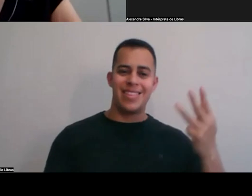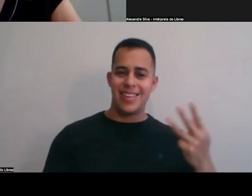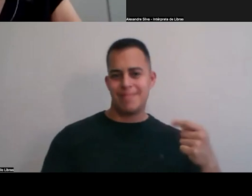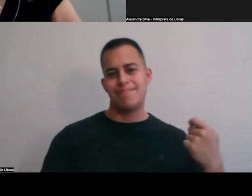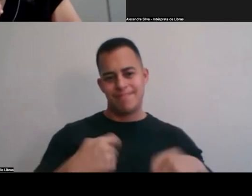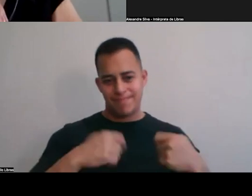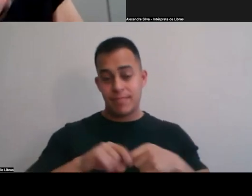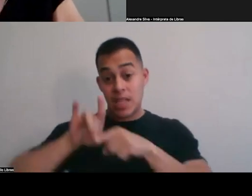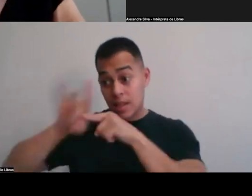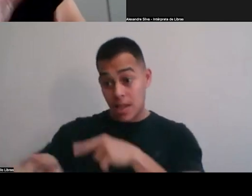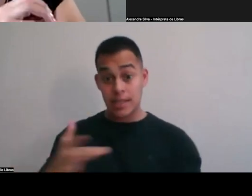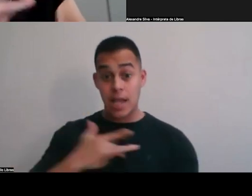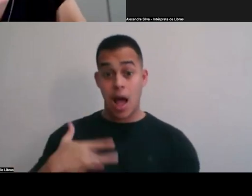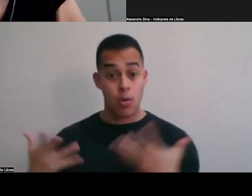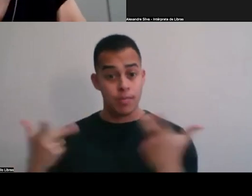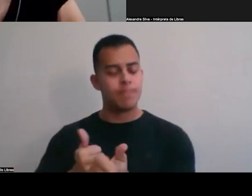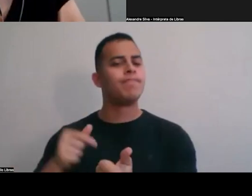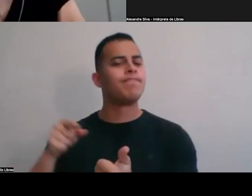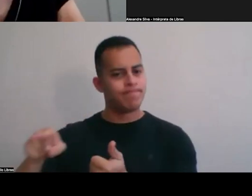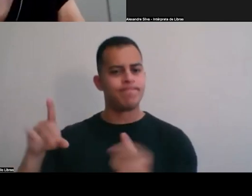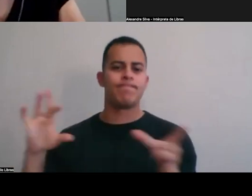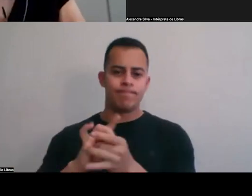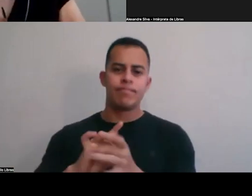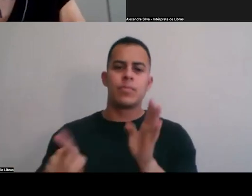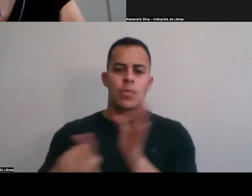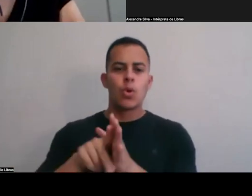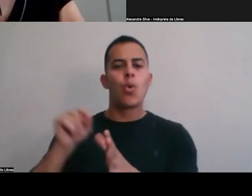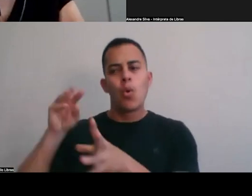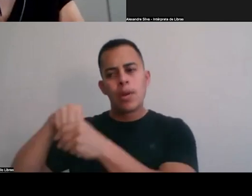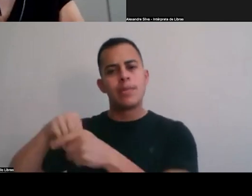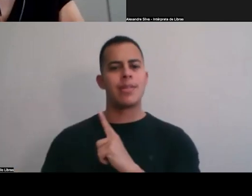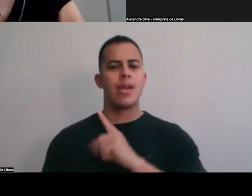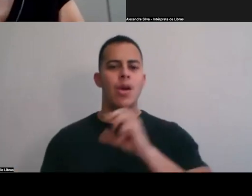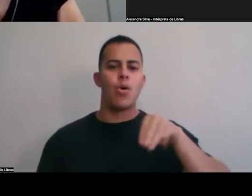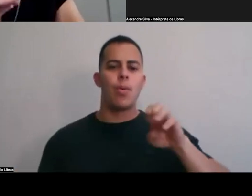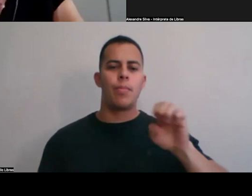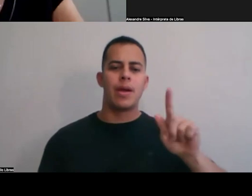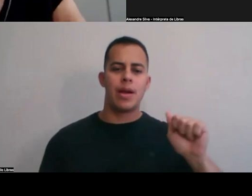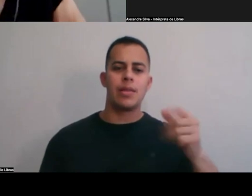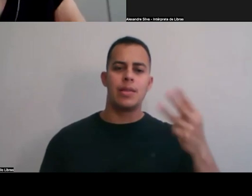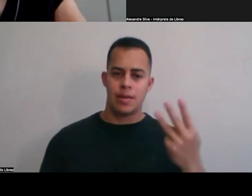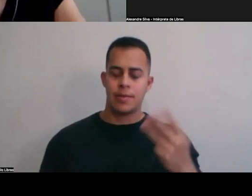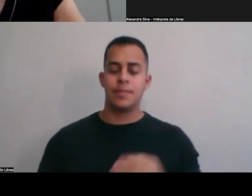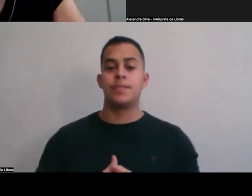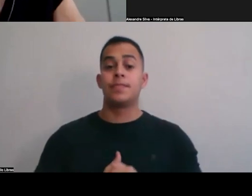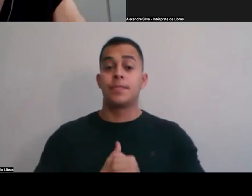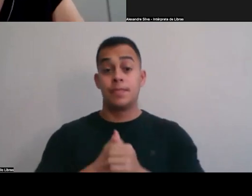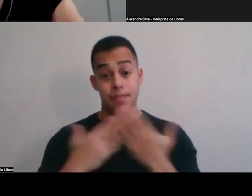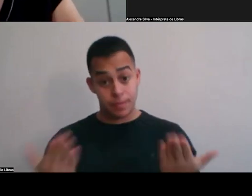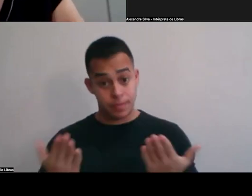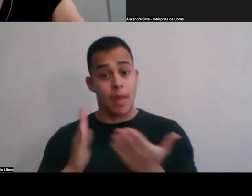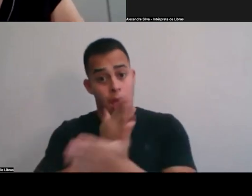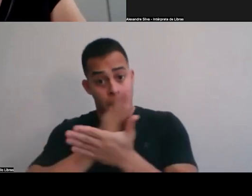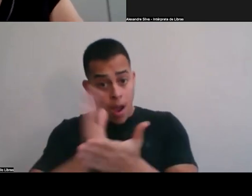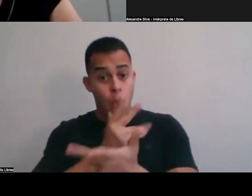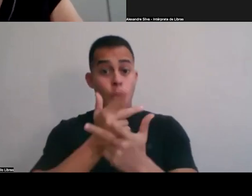esperma mais saudável é totalmente relacionado ao conteúdo de ômega 3, né? Então, algumas dessas coisas que